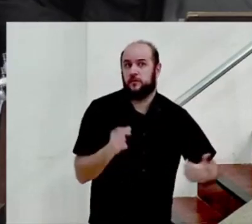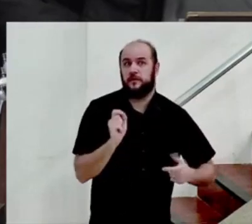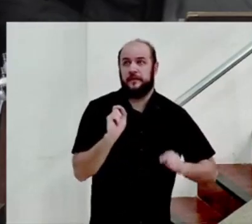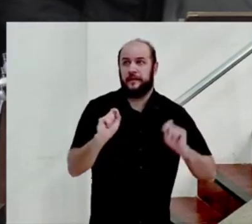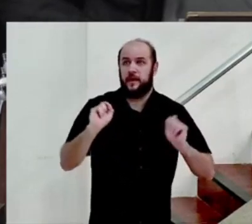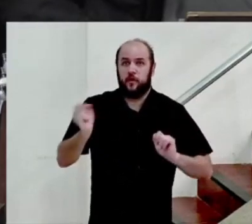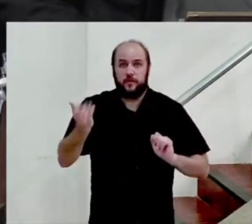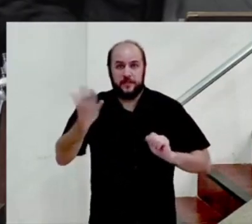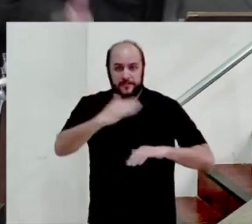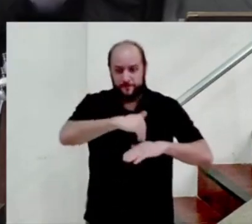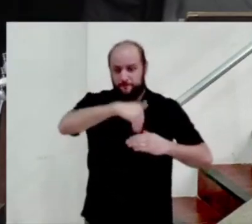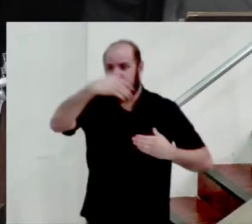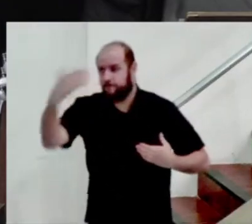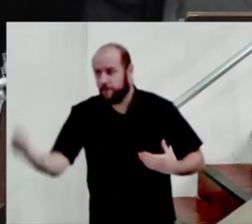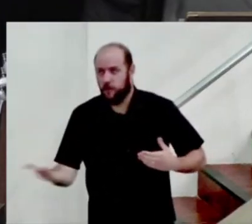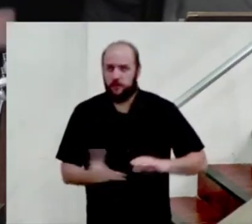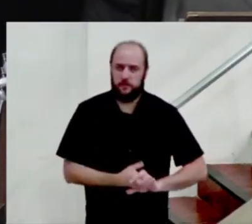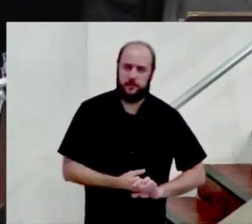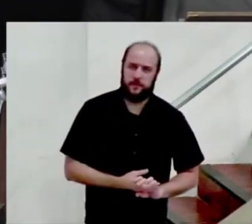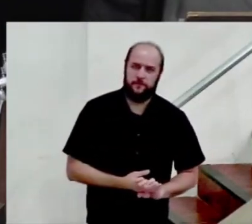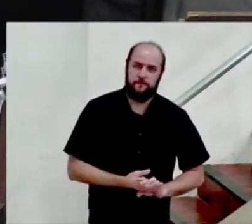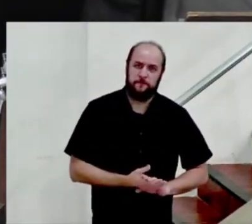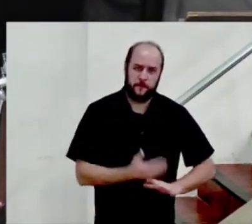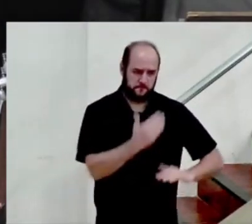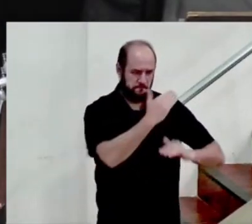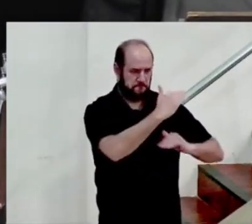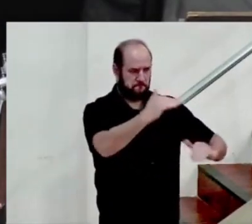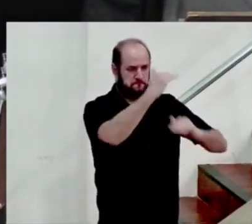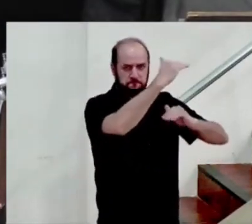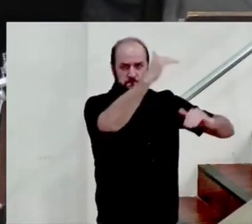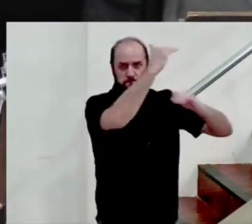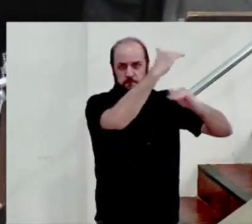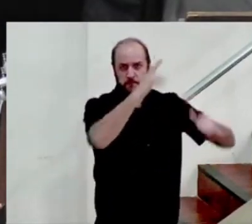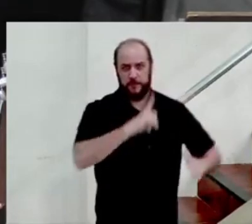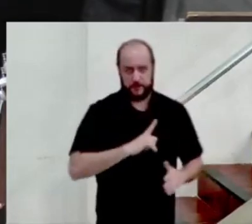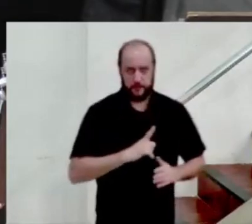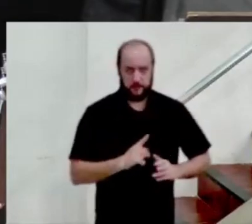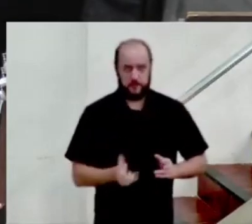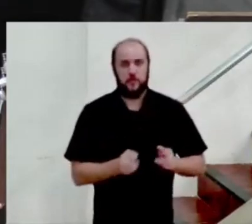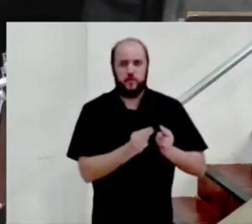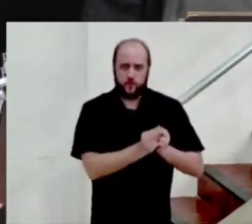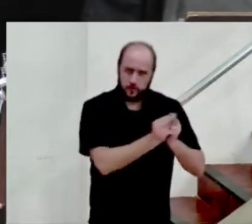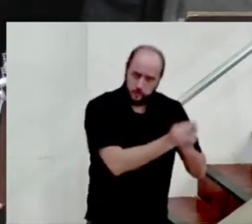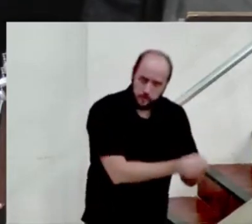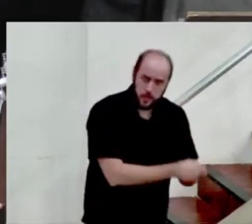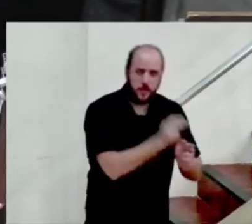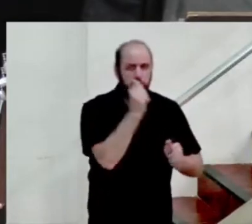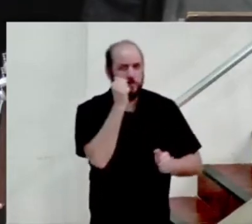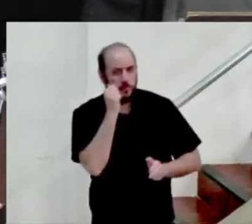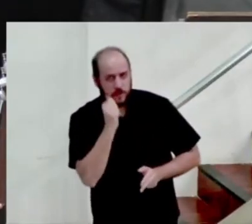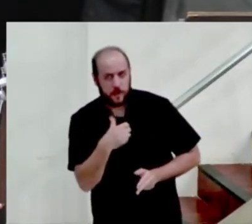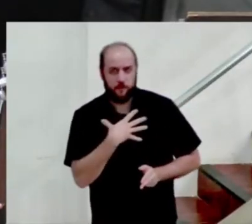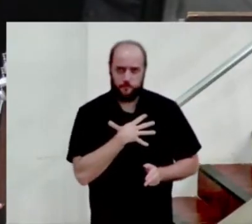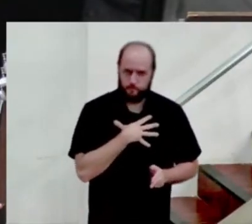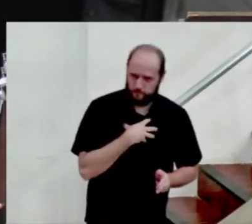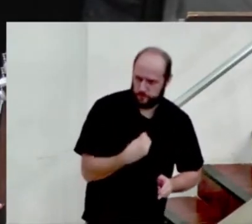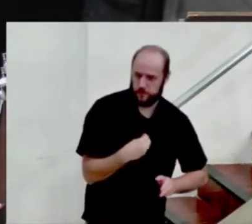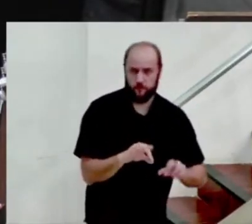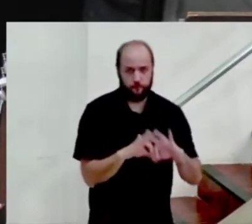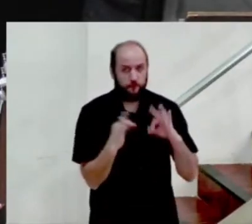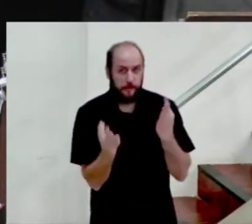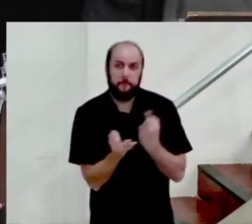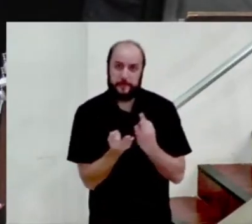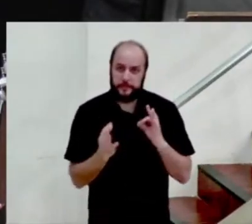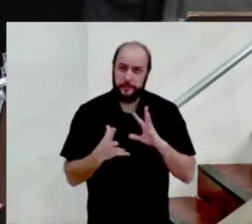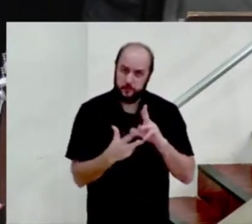fora da arca. E nesses 3 compartimentos entrariam Noé, sua esposa, seus filhos e as esposas de seus